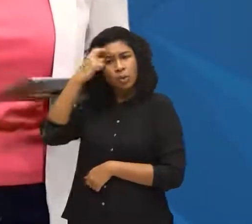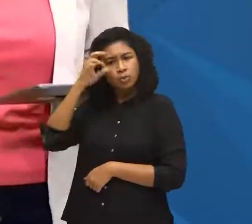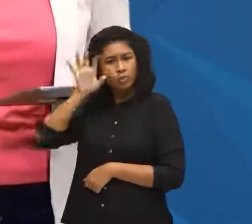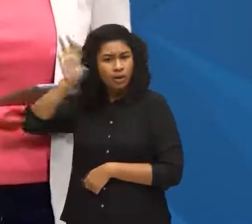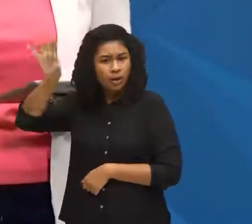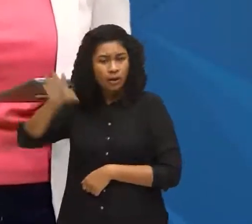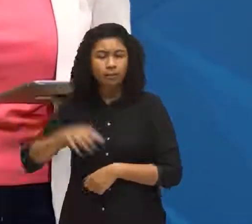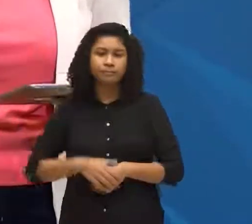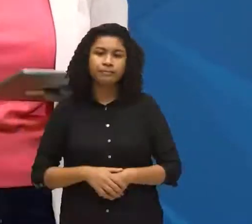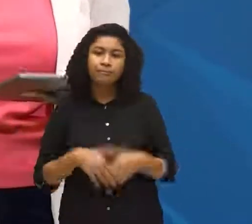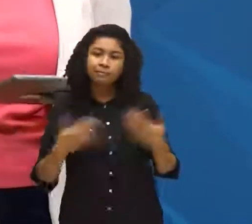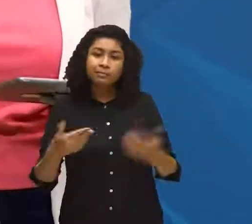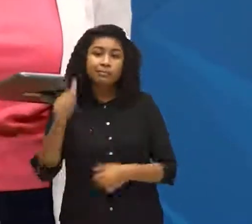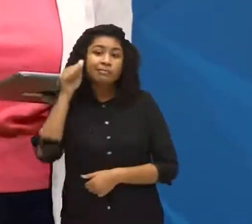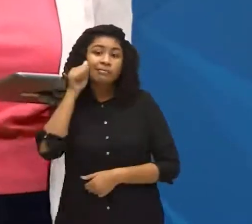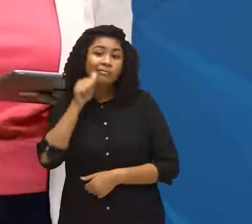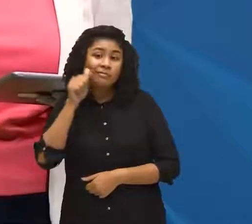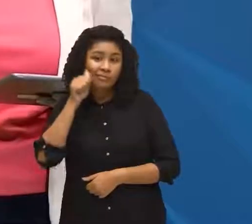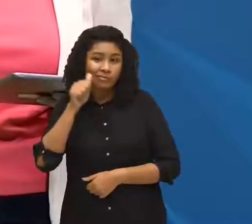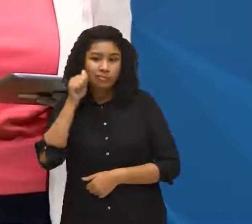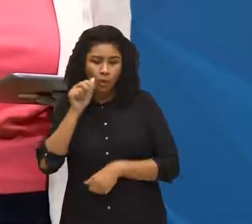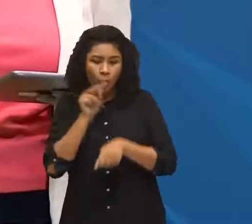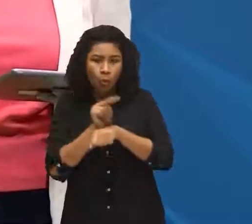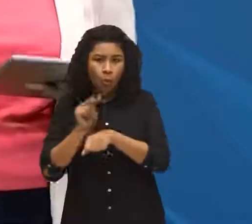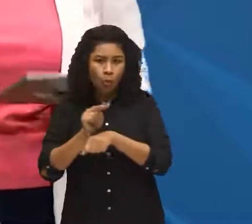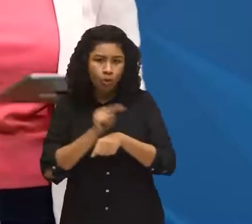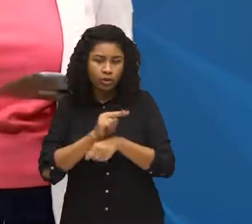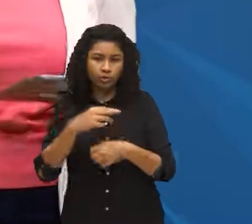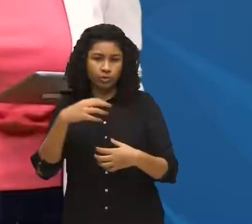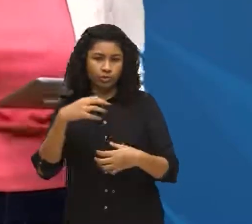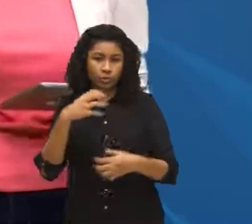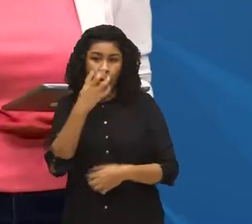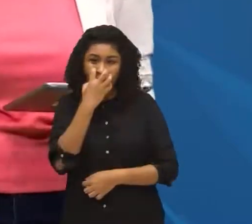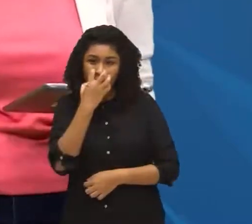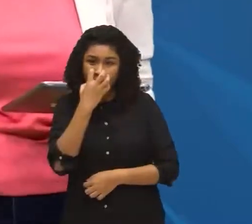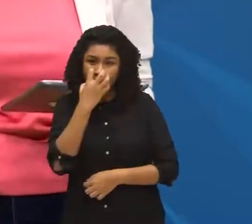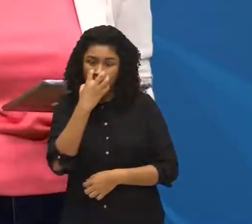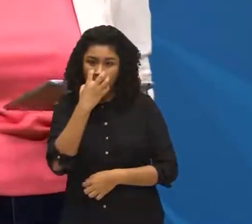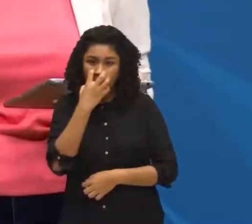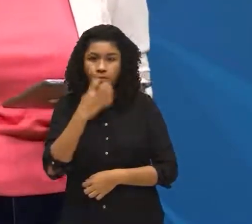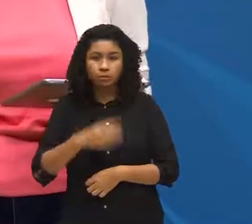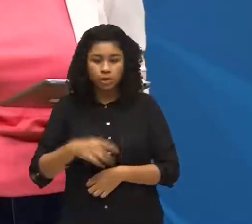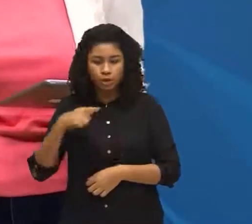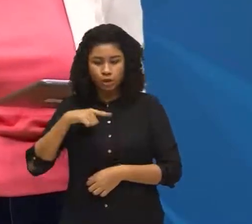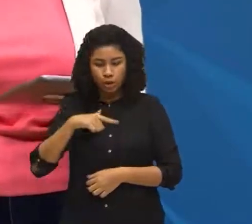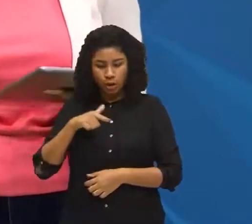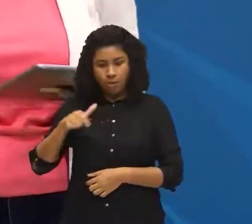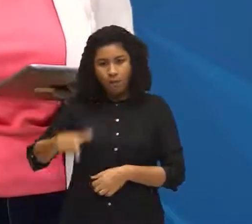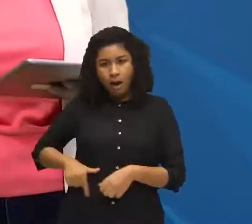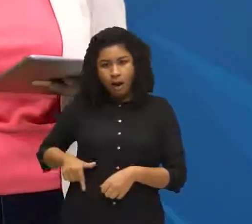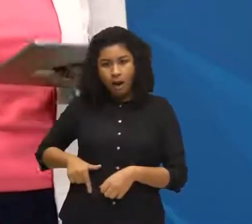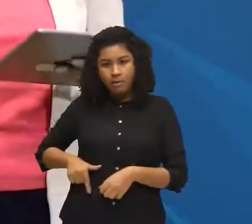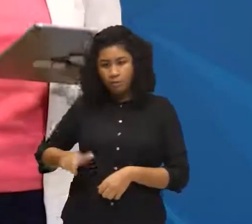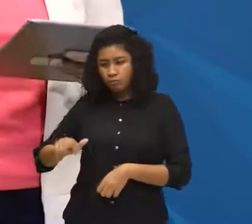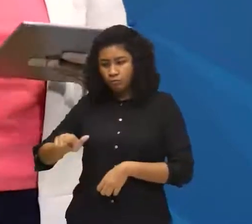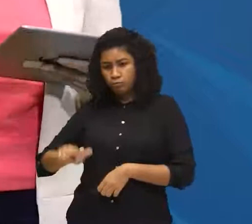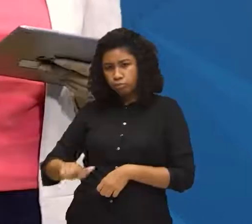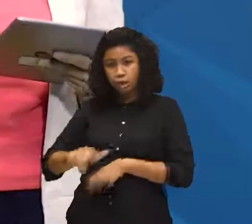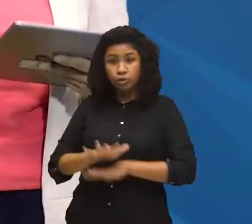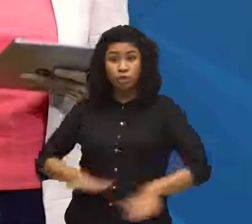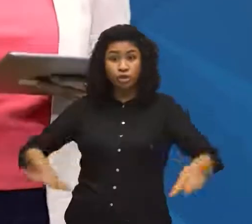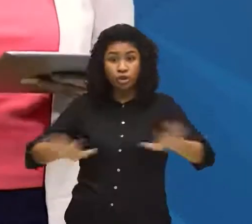ali de bobeira no chão e o cachorro dela, que se chama Gatilho, veio correndo e pisou em cima dessa espingarda, né, ali